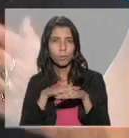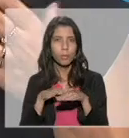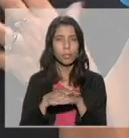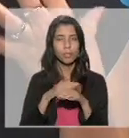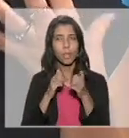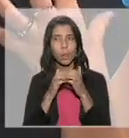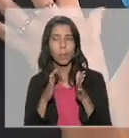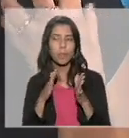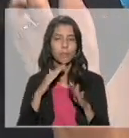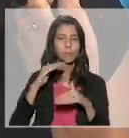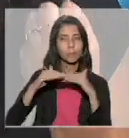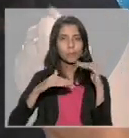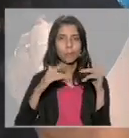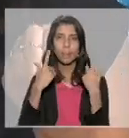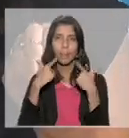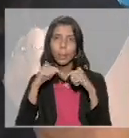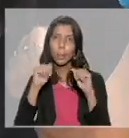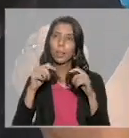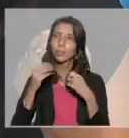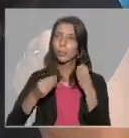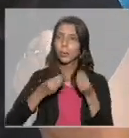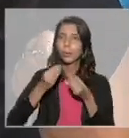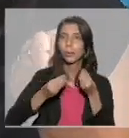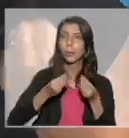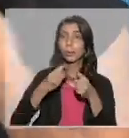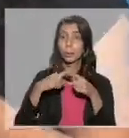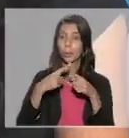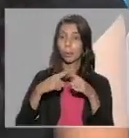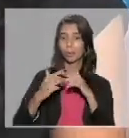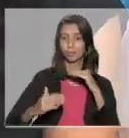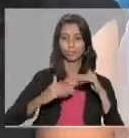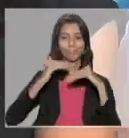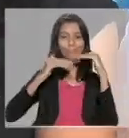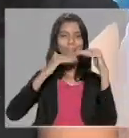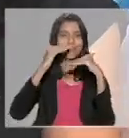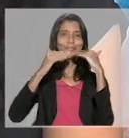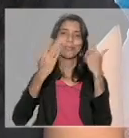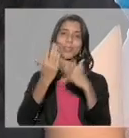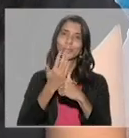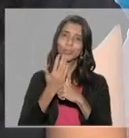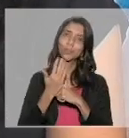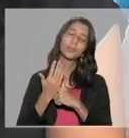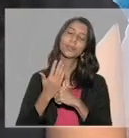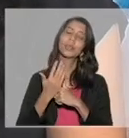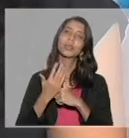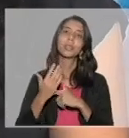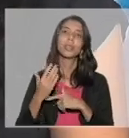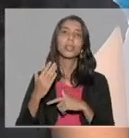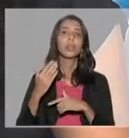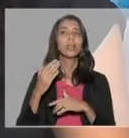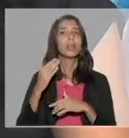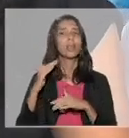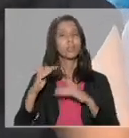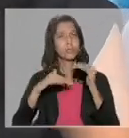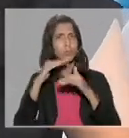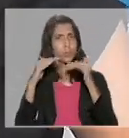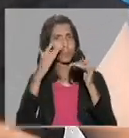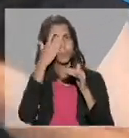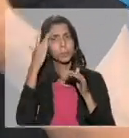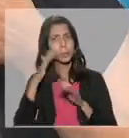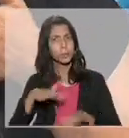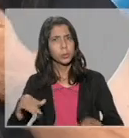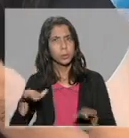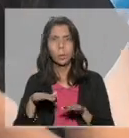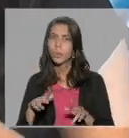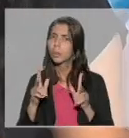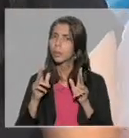assunto. E também essa coisa do desenvolvimento da linguagem, né? Porque a gente vai se desenvolvendo ao longo da história, o desenvolvimento da humanidade,